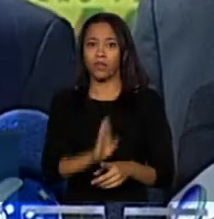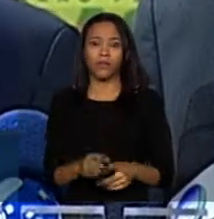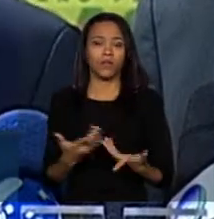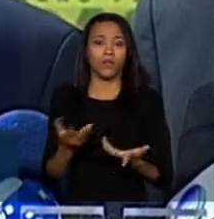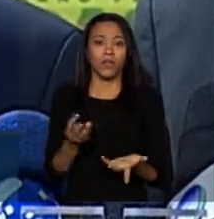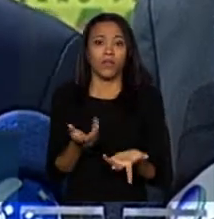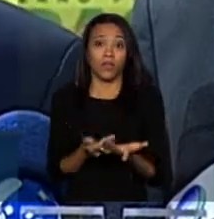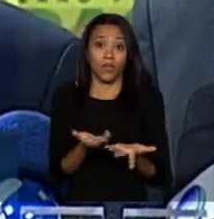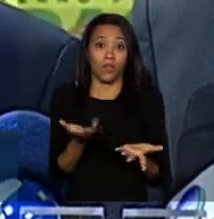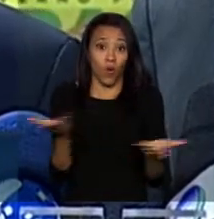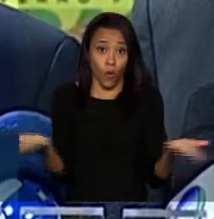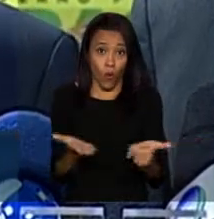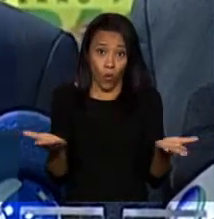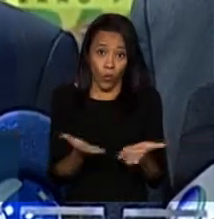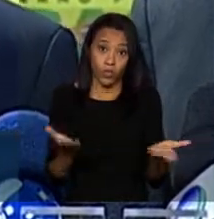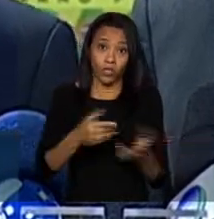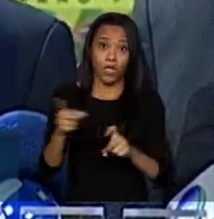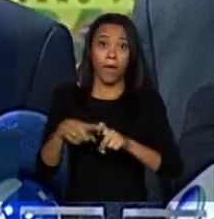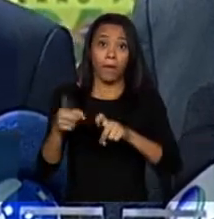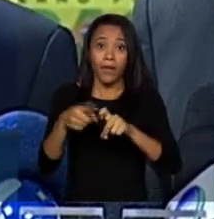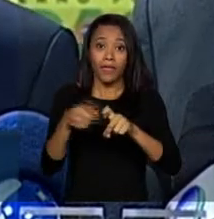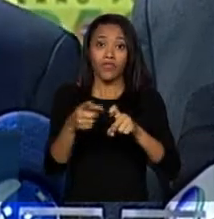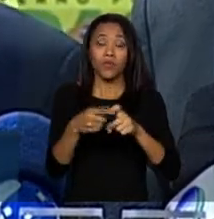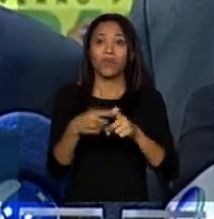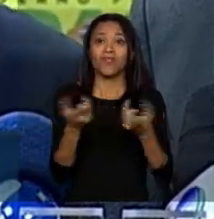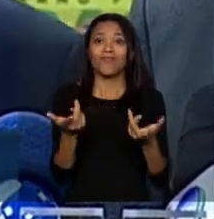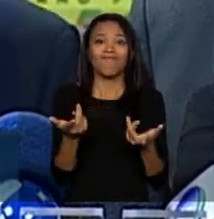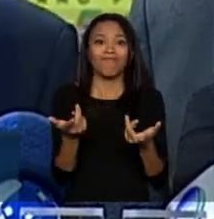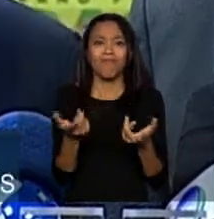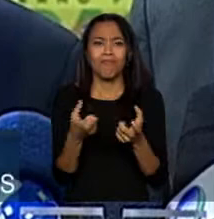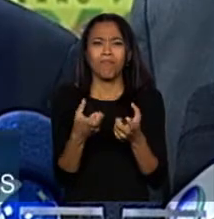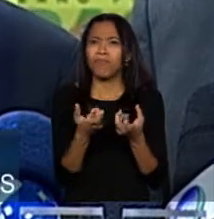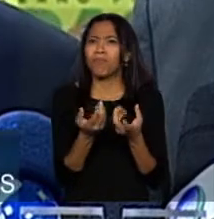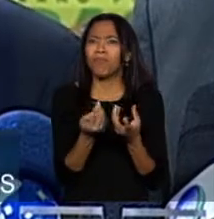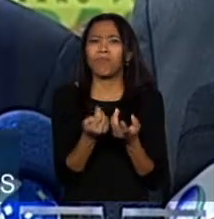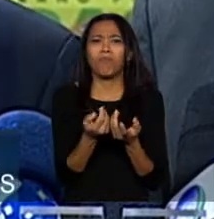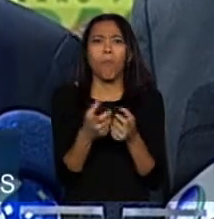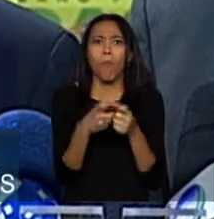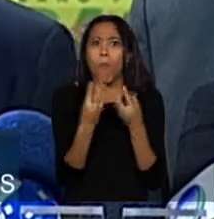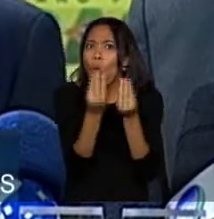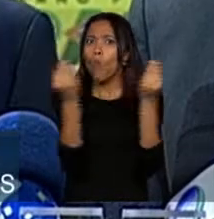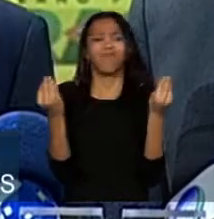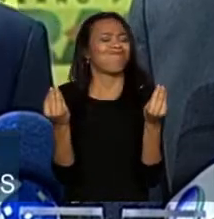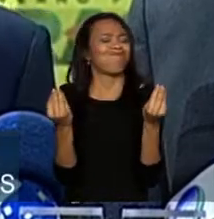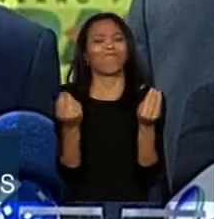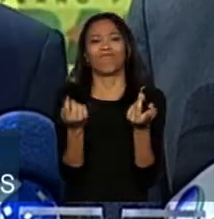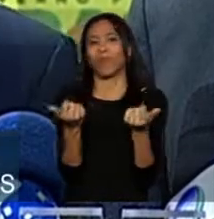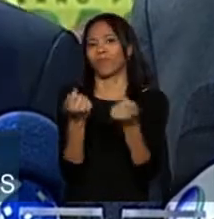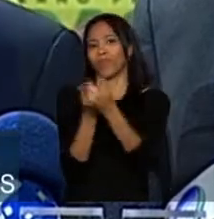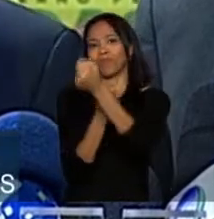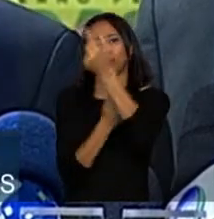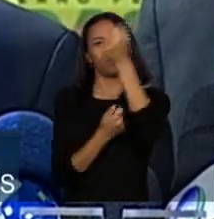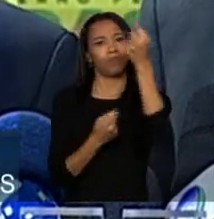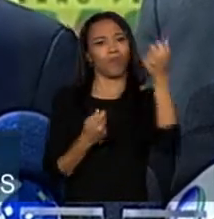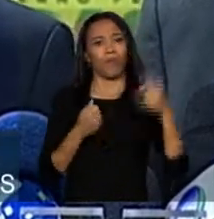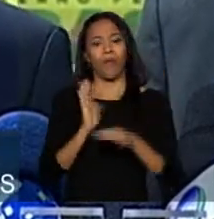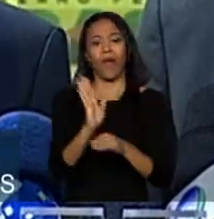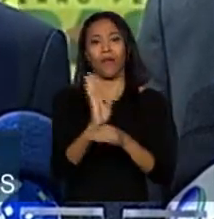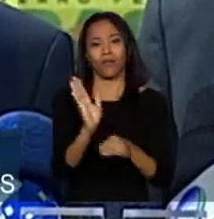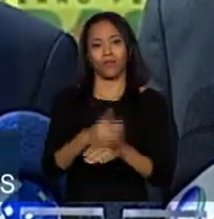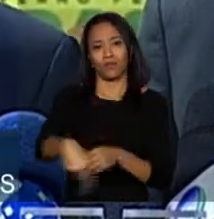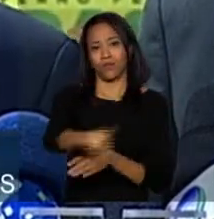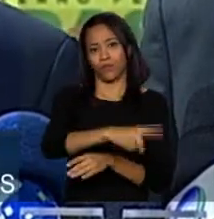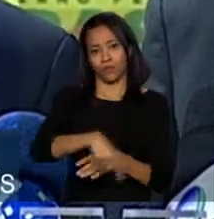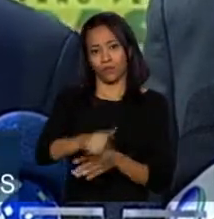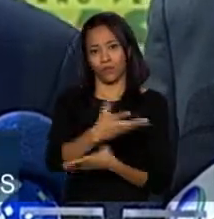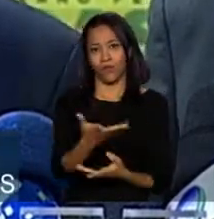de médicos existentes no nosso mercado de trabalho não torna capaz, suficiente, né, de poder garantir esse provimento e as equipes